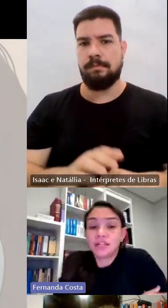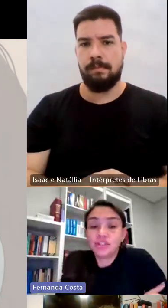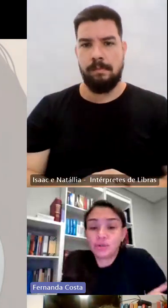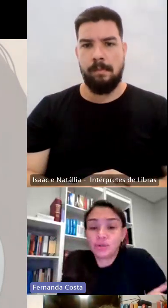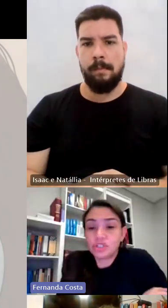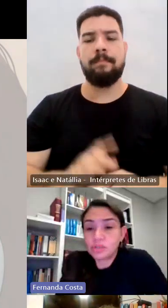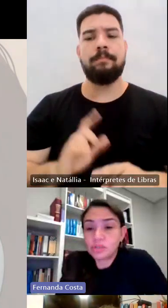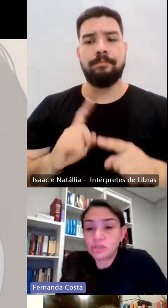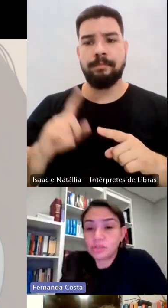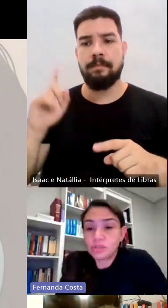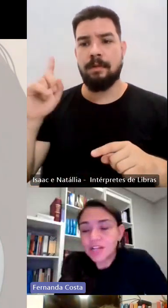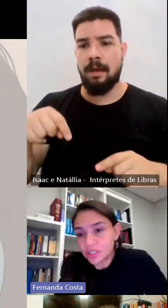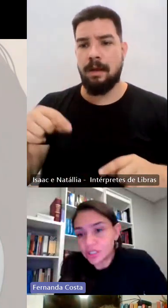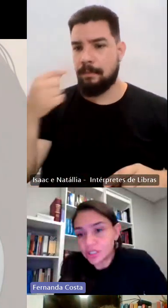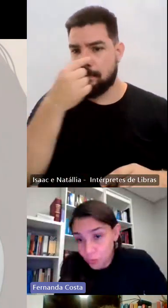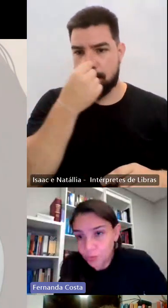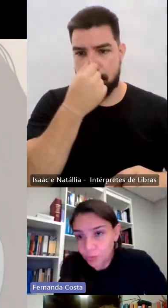ele é